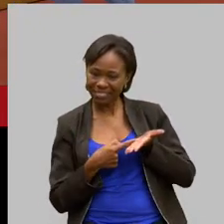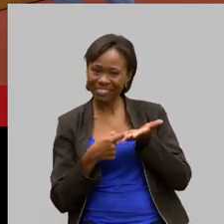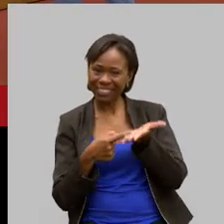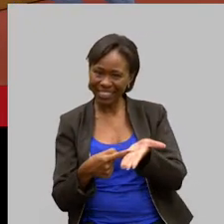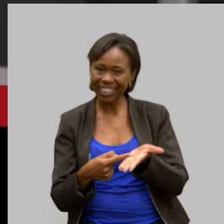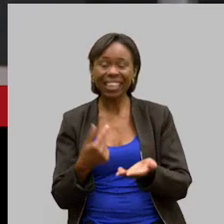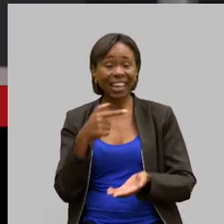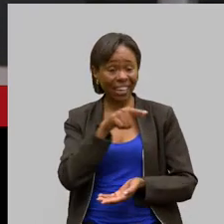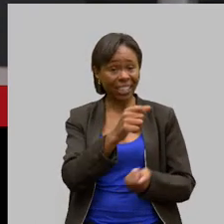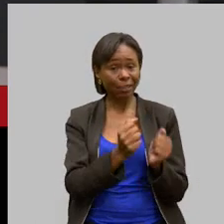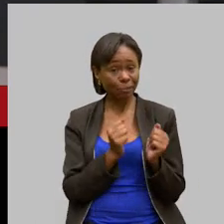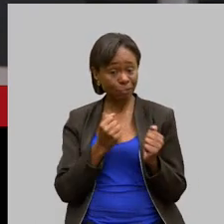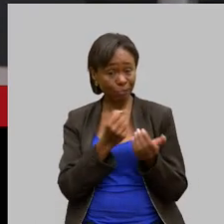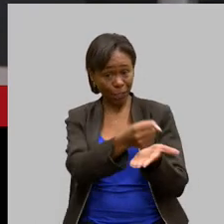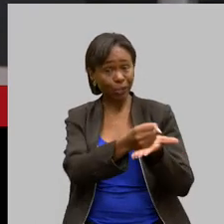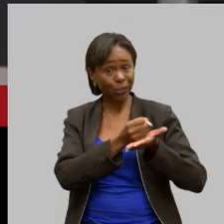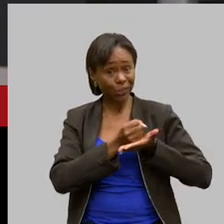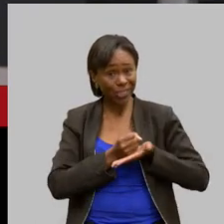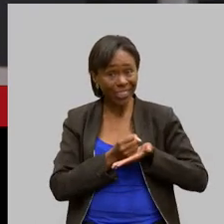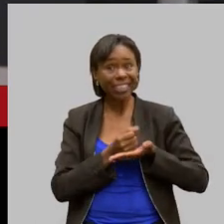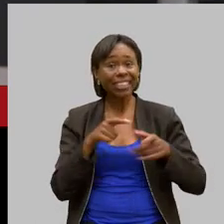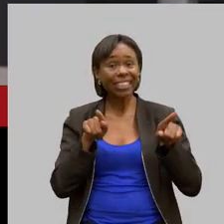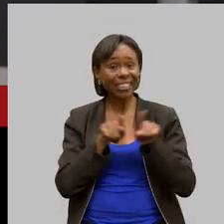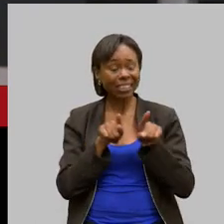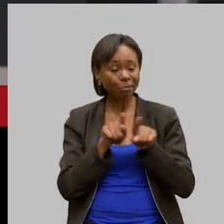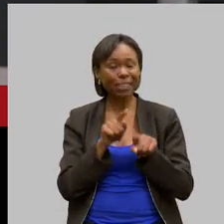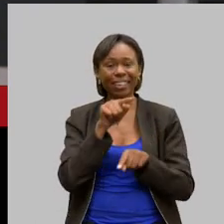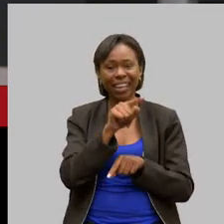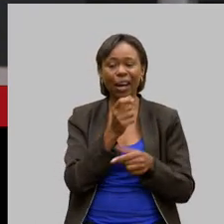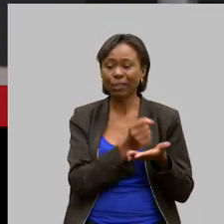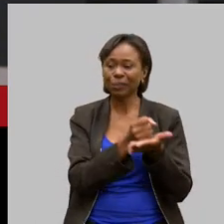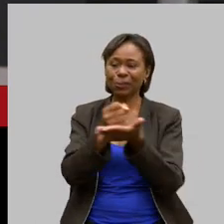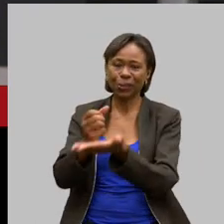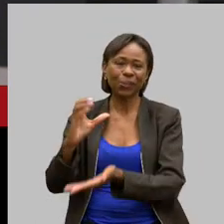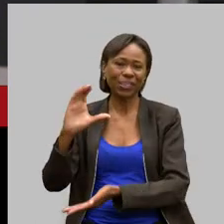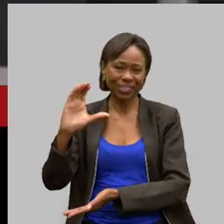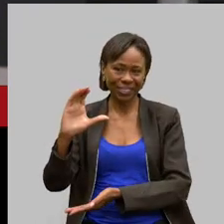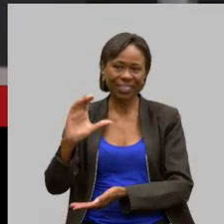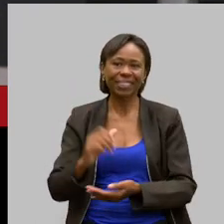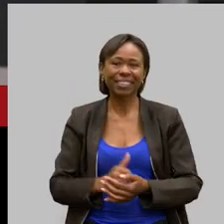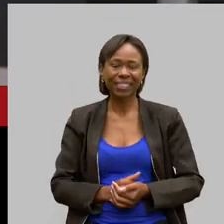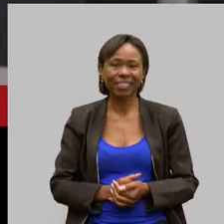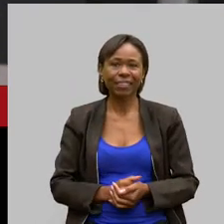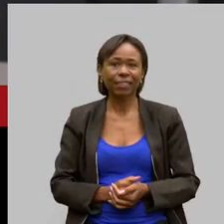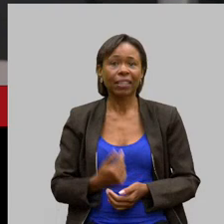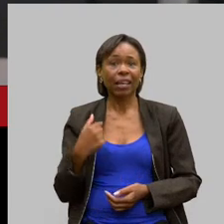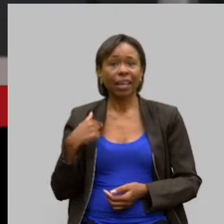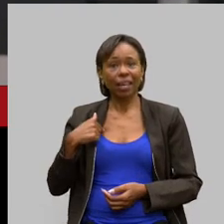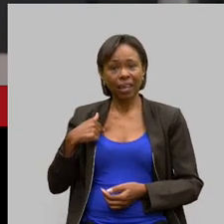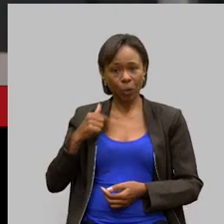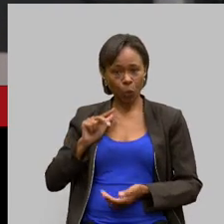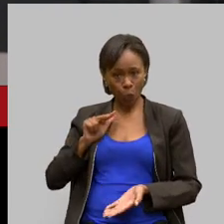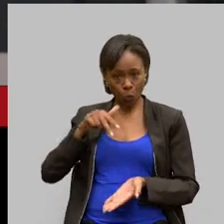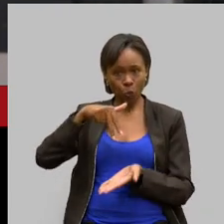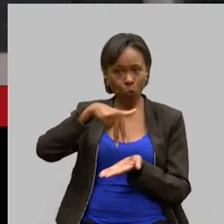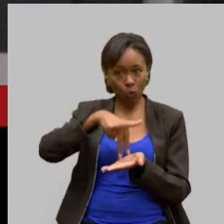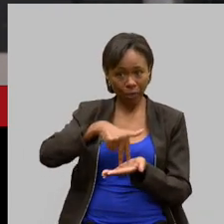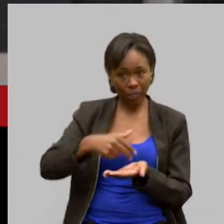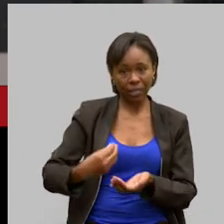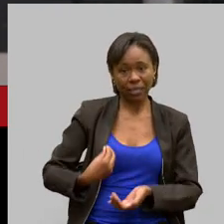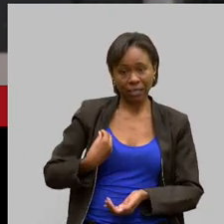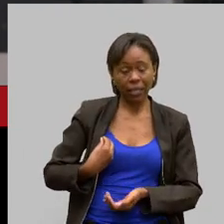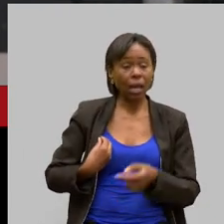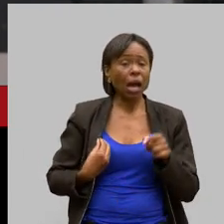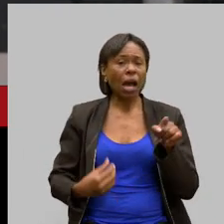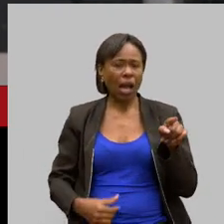o o Cristiano e eu vim a a Leilane